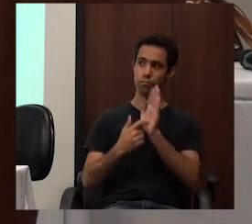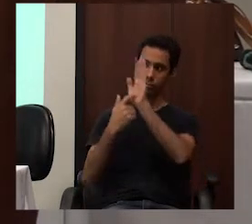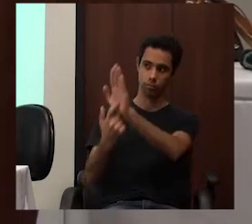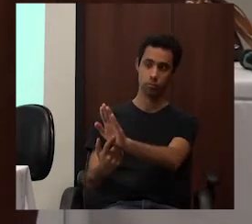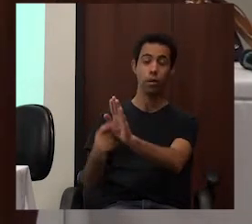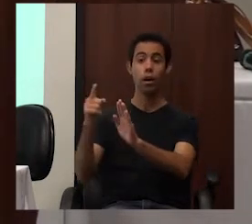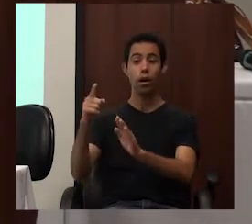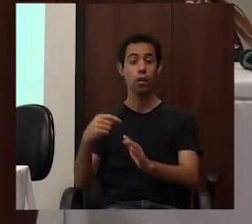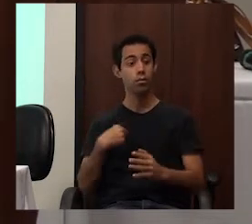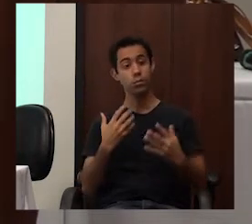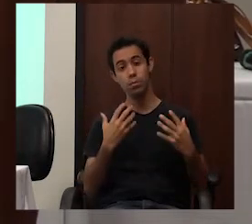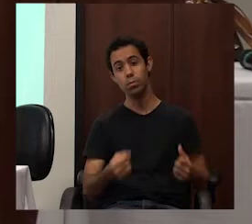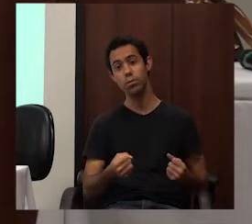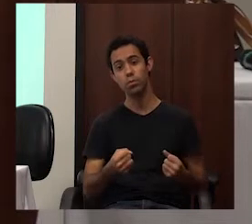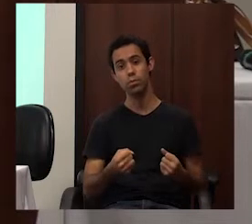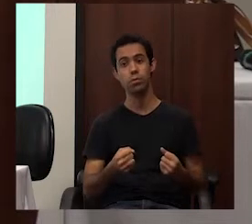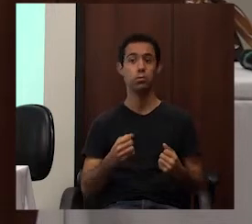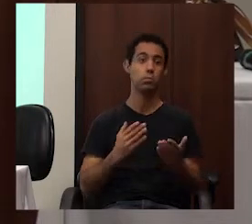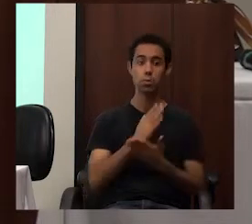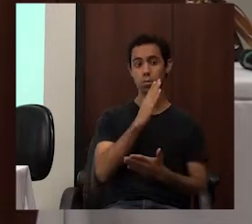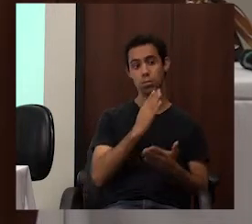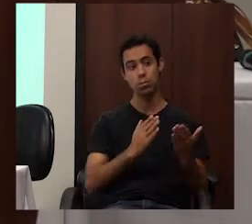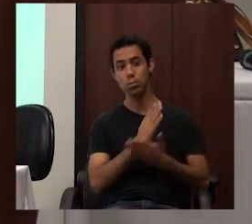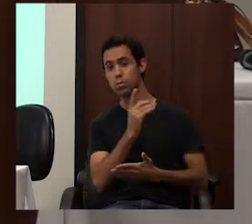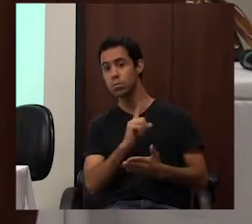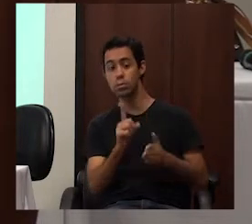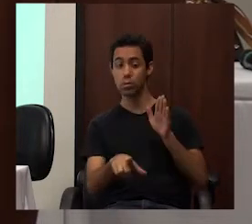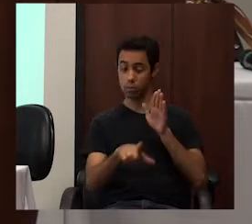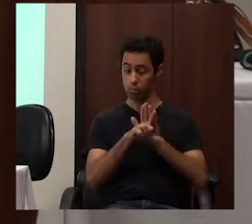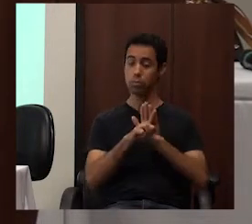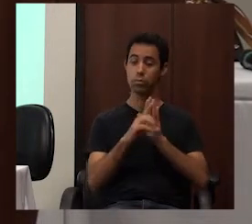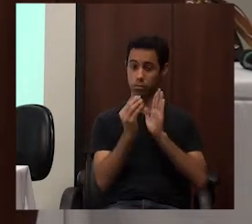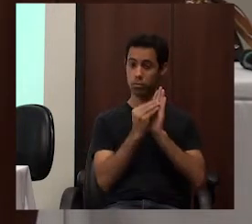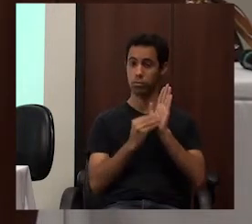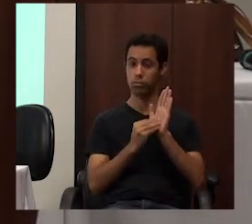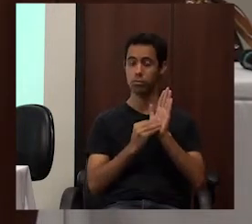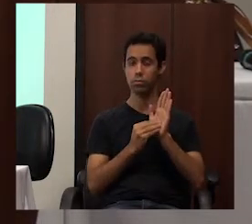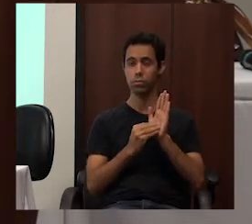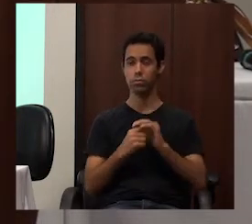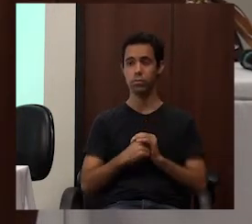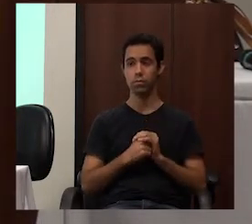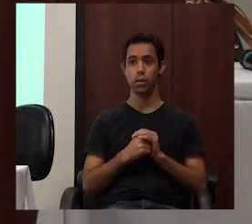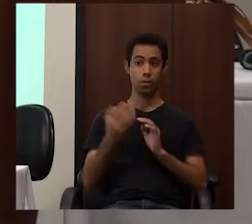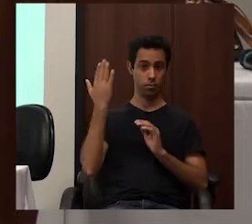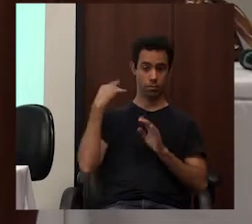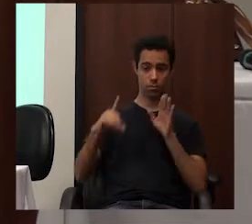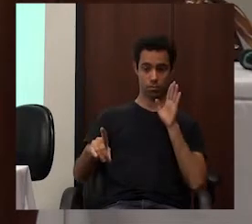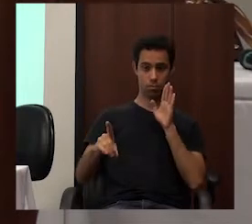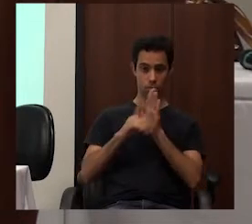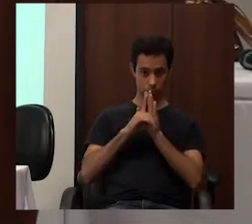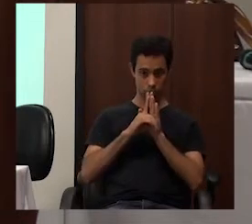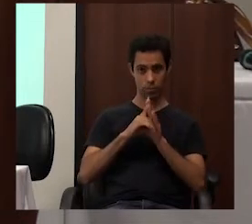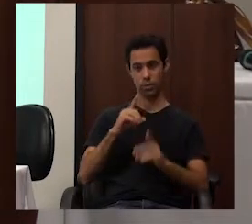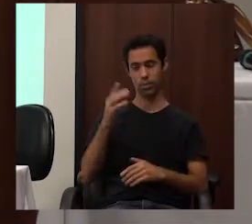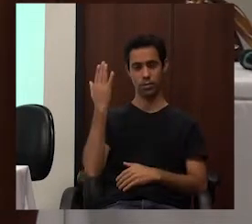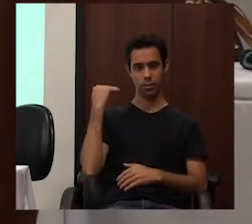ele é apresentado para se pedir o cumprimento da lei, né? Bom, posteriormente nós tivemos o decreto 3.298